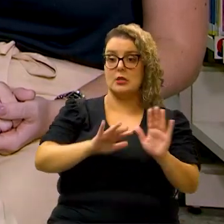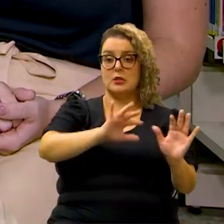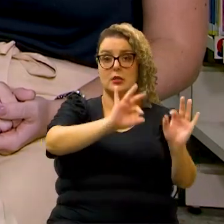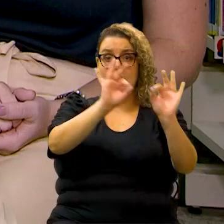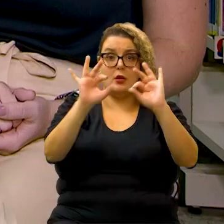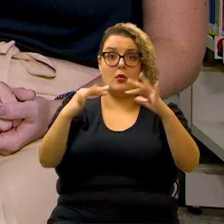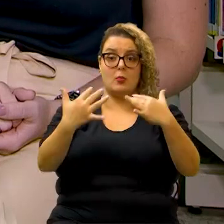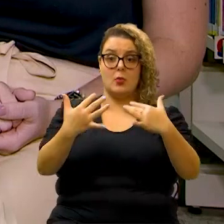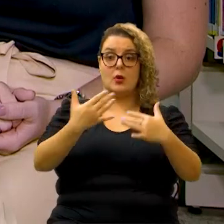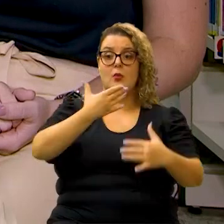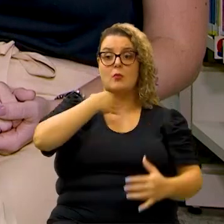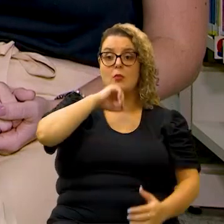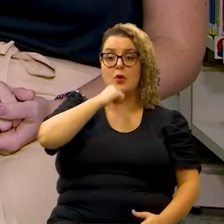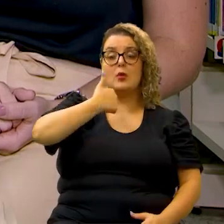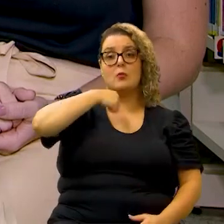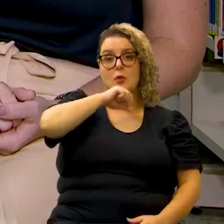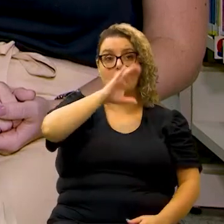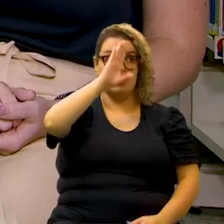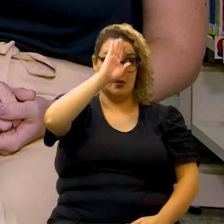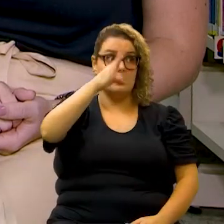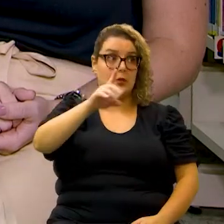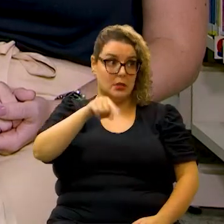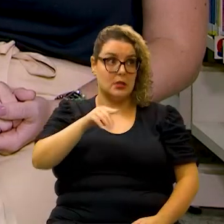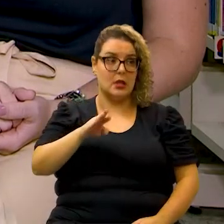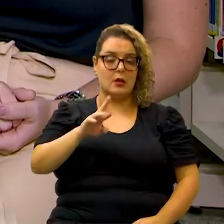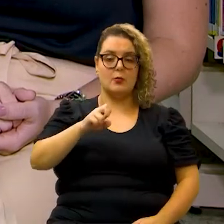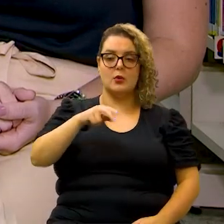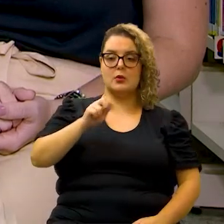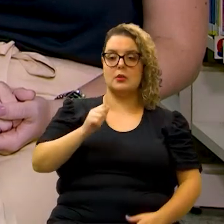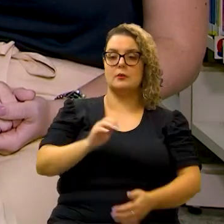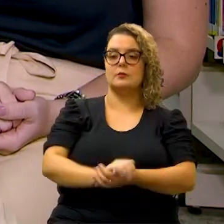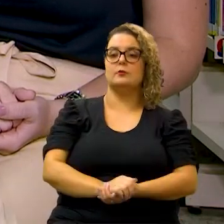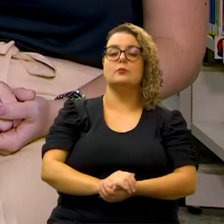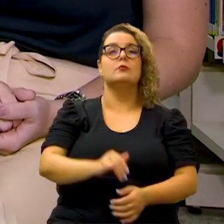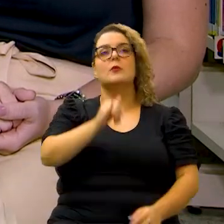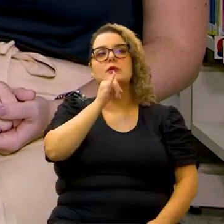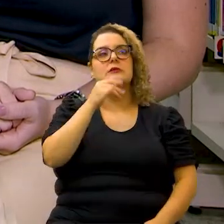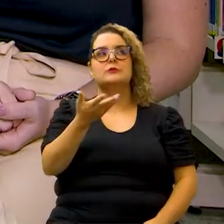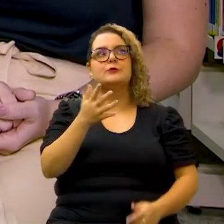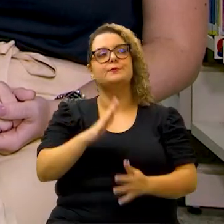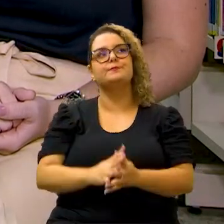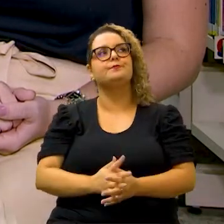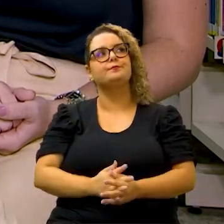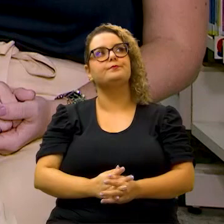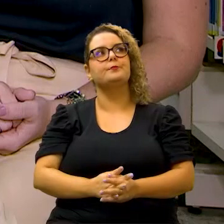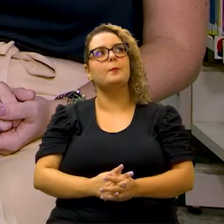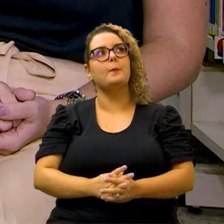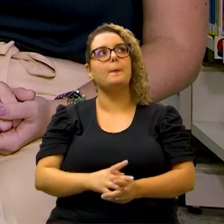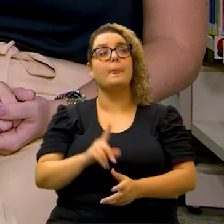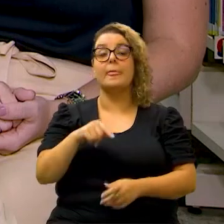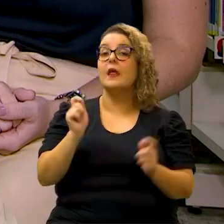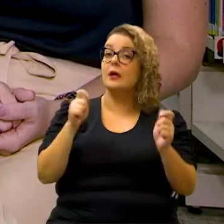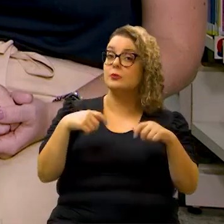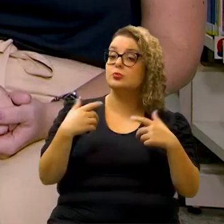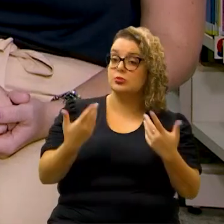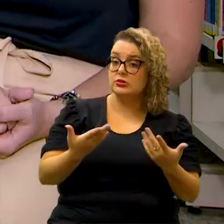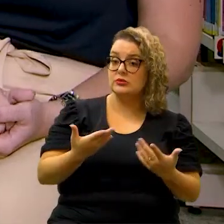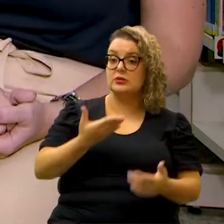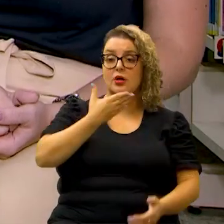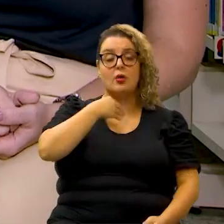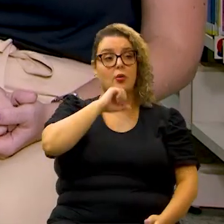nosso quadro tem uma audiência muito grande com os pais, principalmente, né, Bruna? Por exemplo,